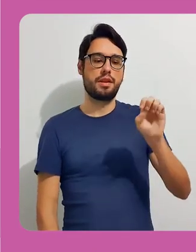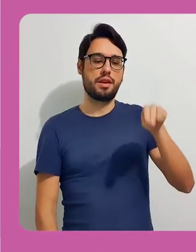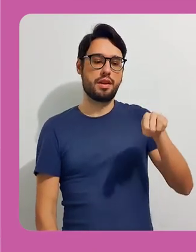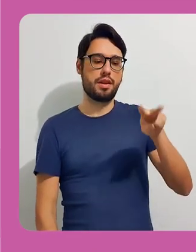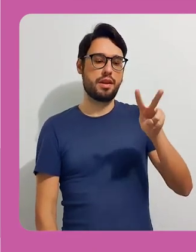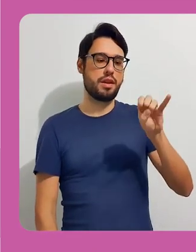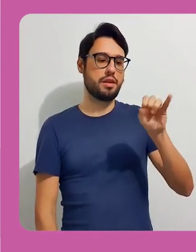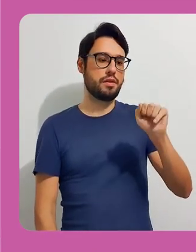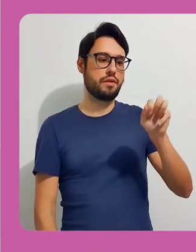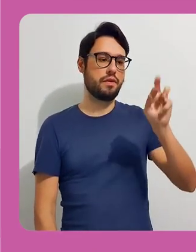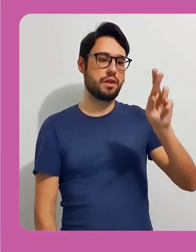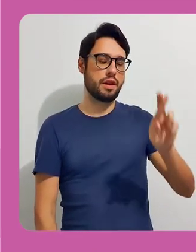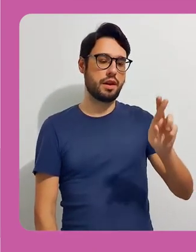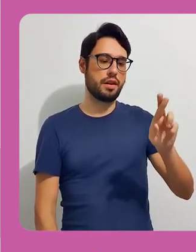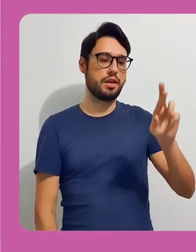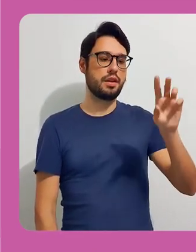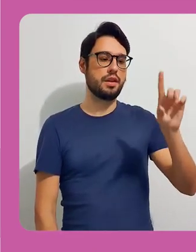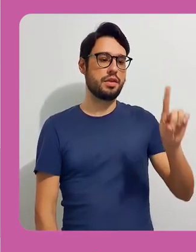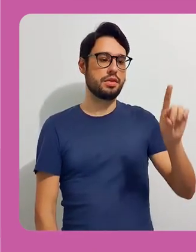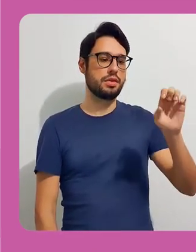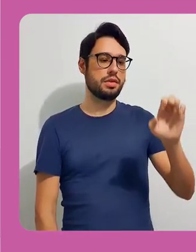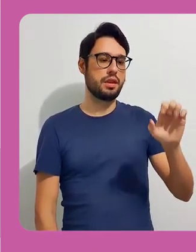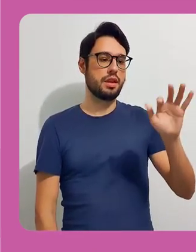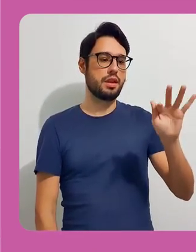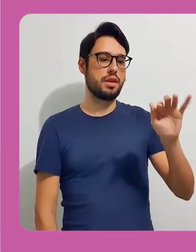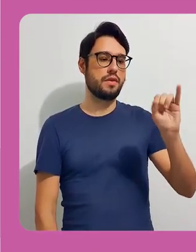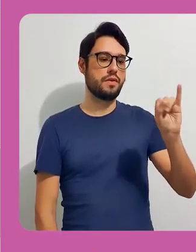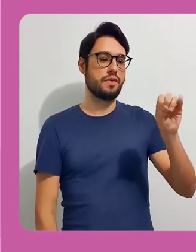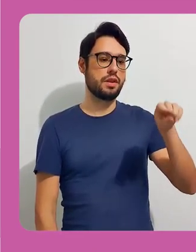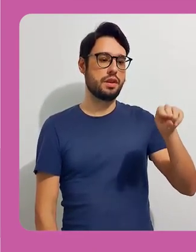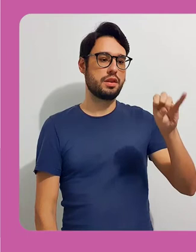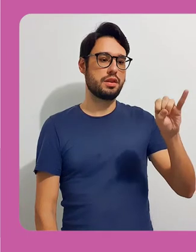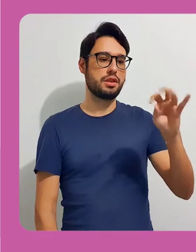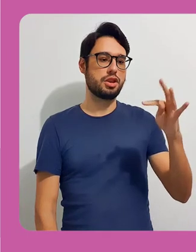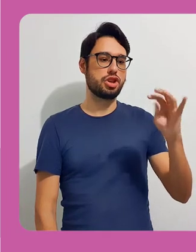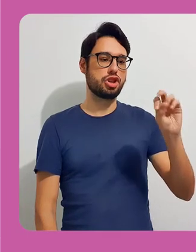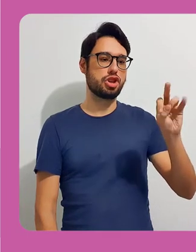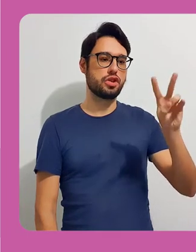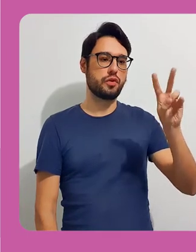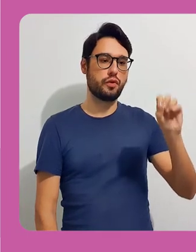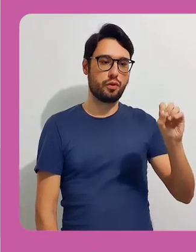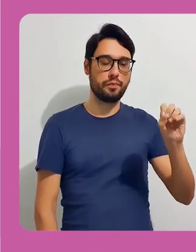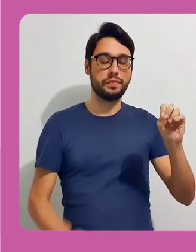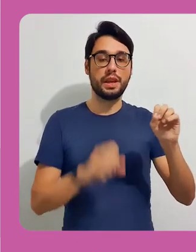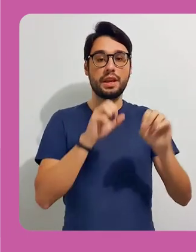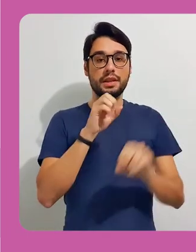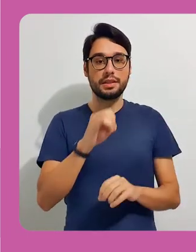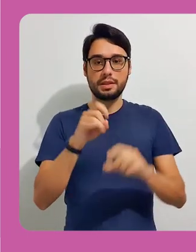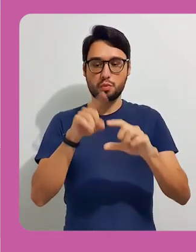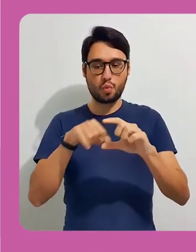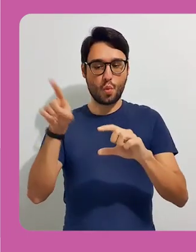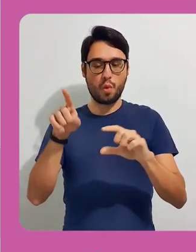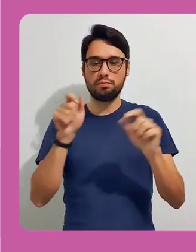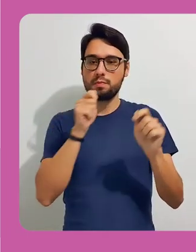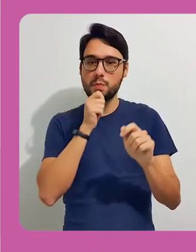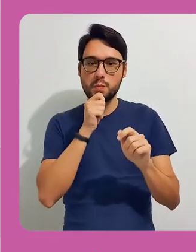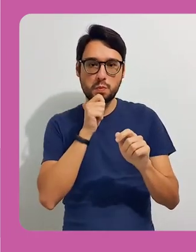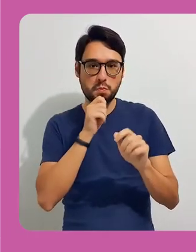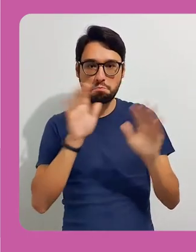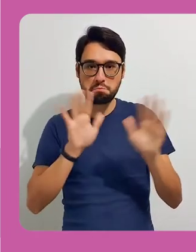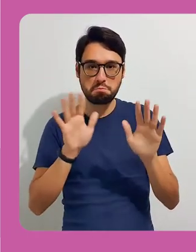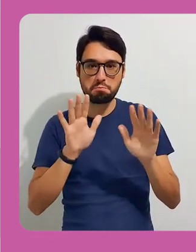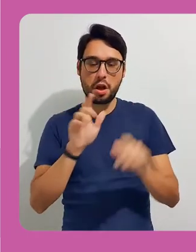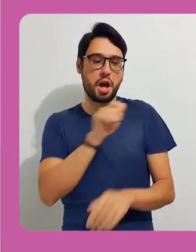tarefa em definitivo se esse botão de marcado se esse botão não tiver marcado o aluno não